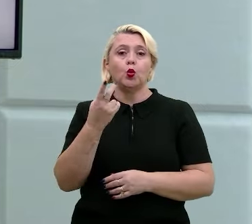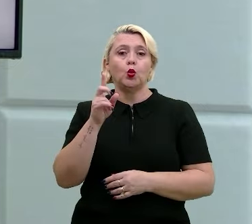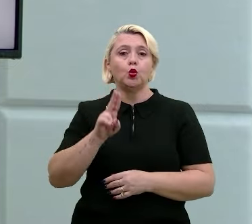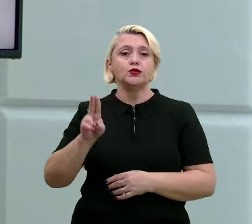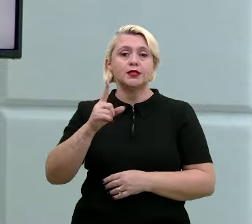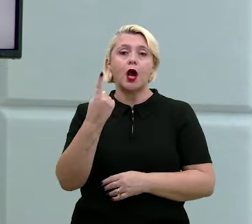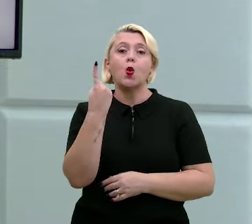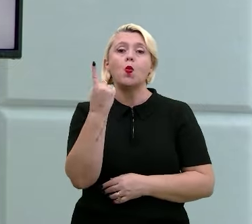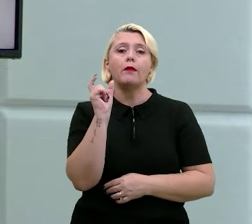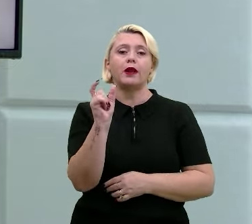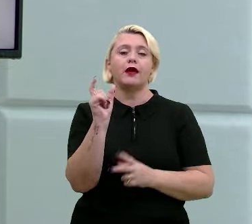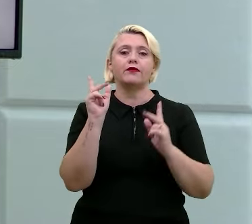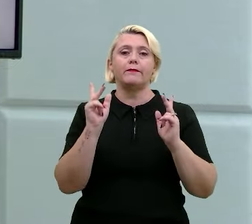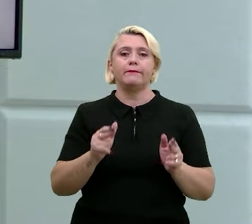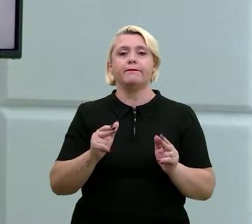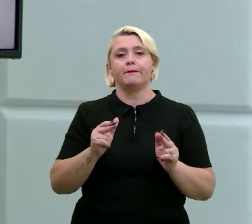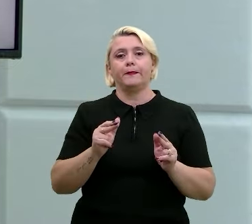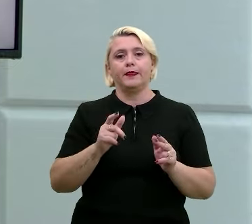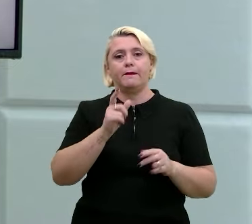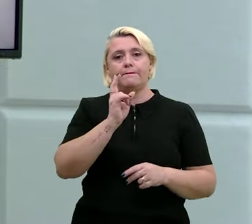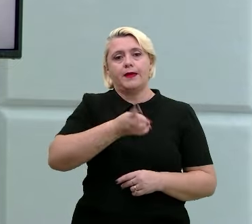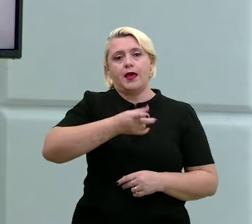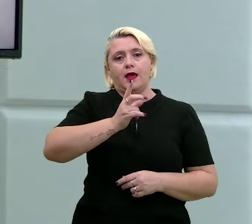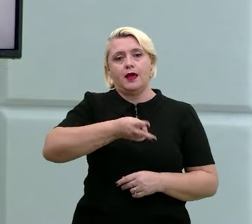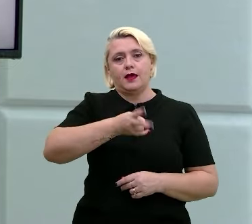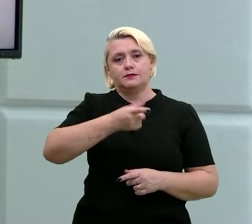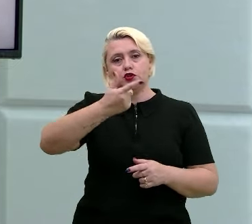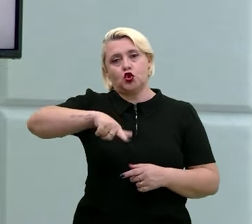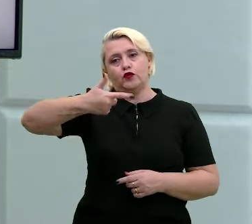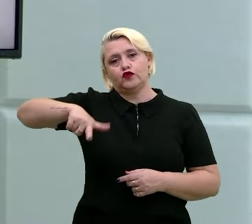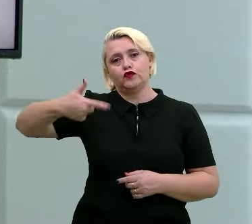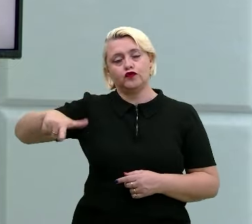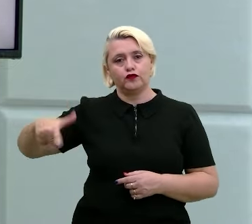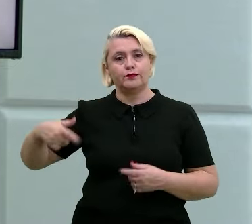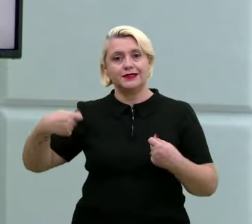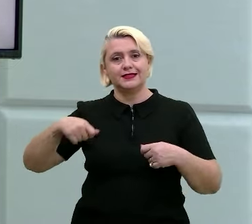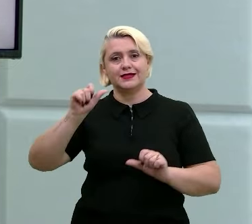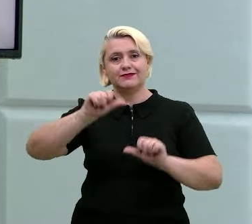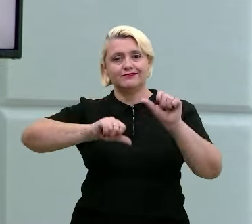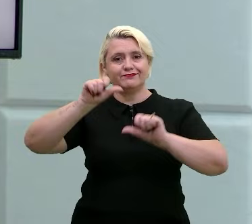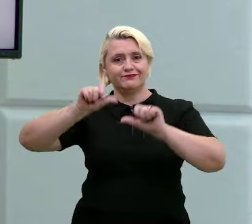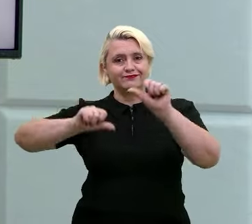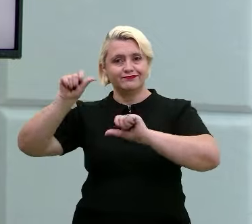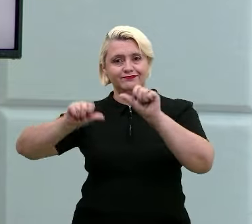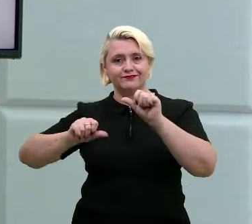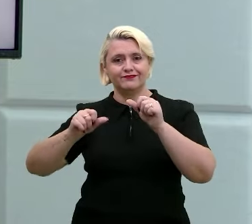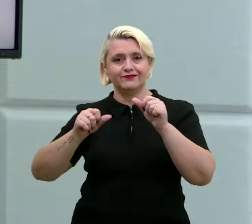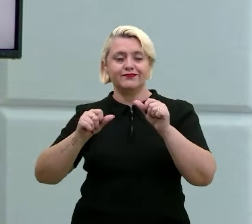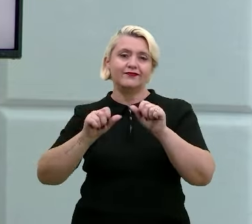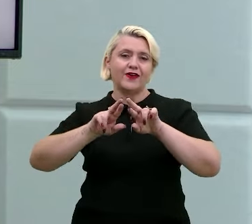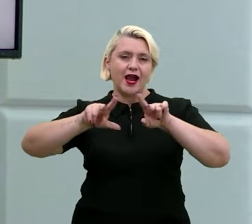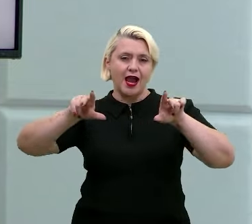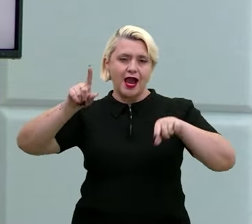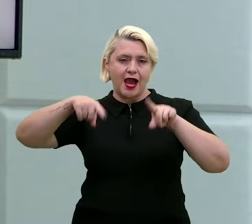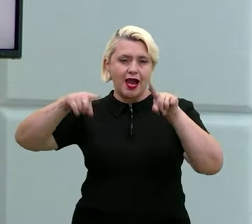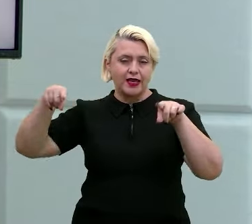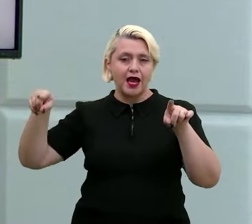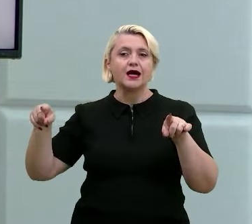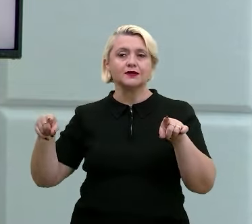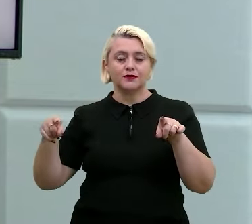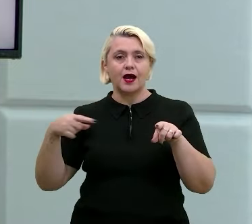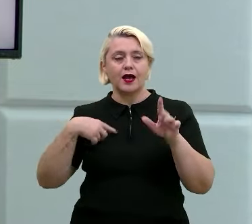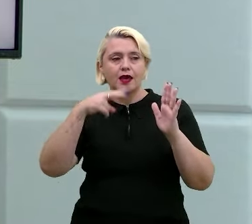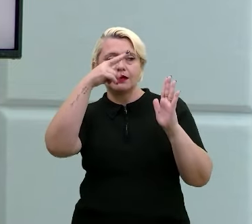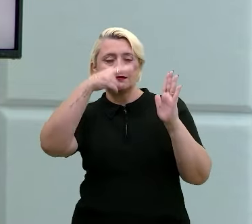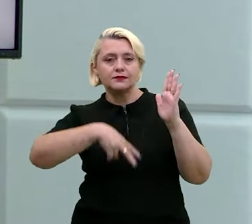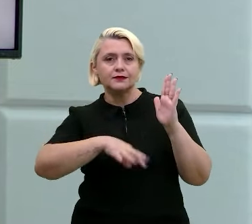sua redação inteira. Você tem que variar e variar bastante. Quando a gente olha o contexto assim, a gente olha o